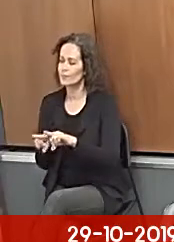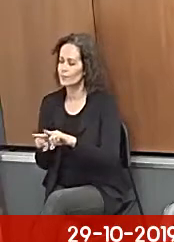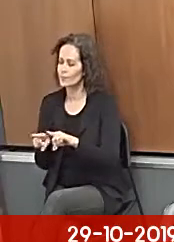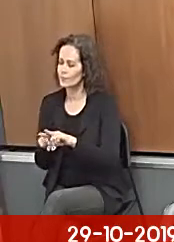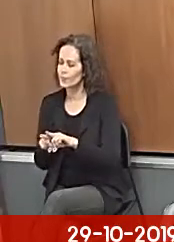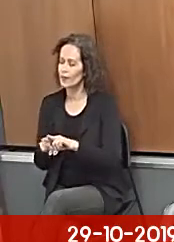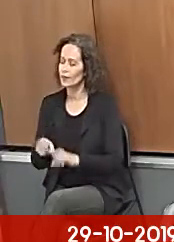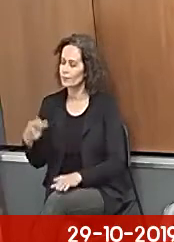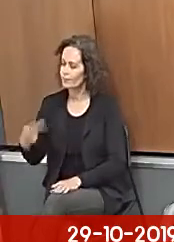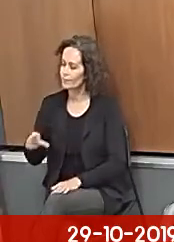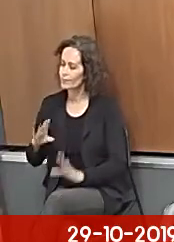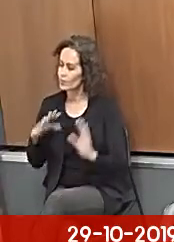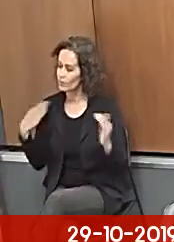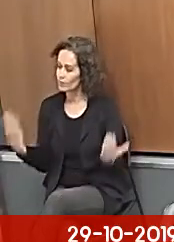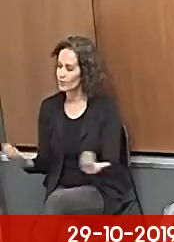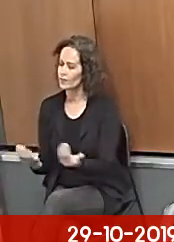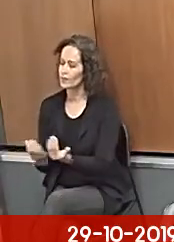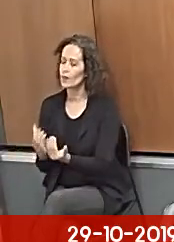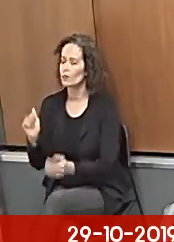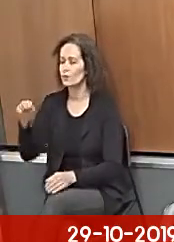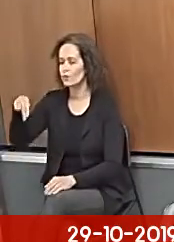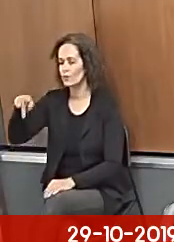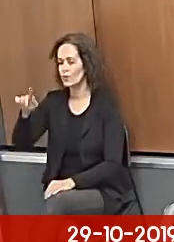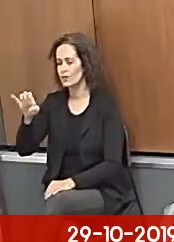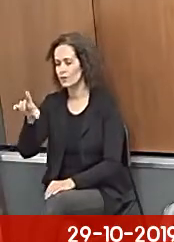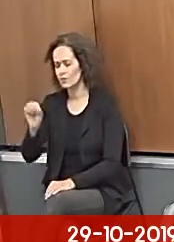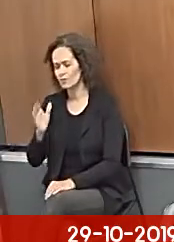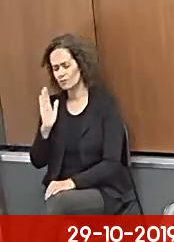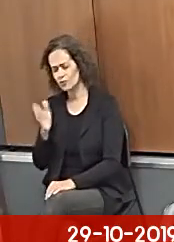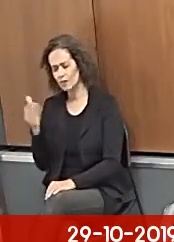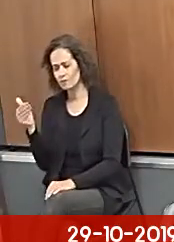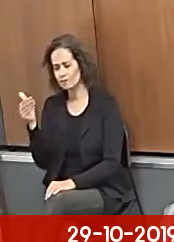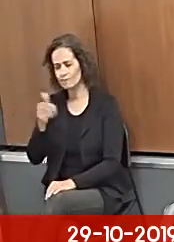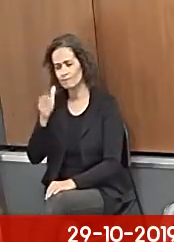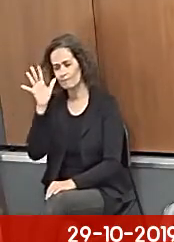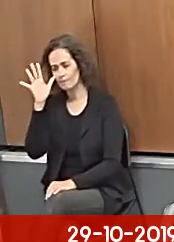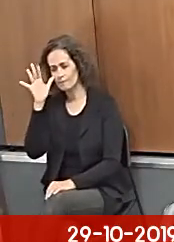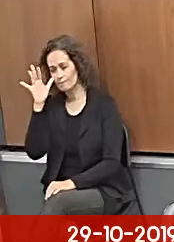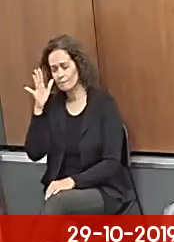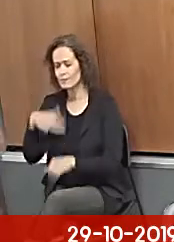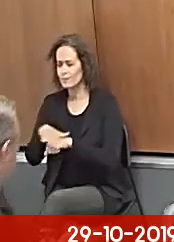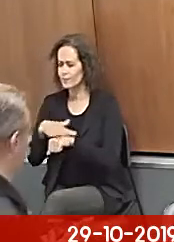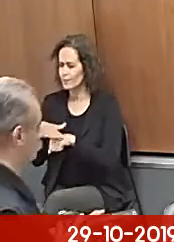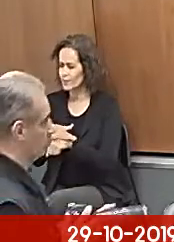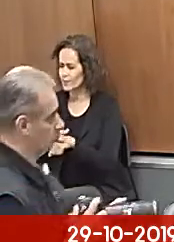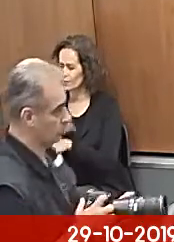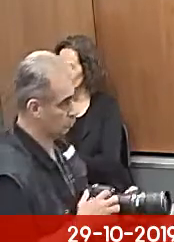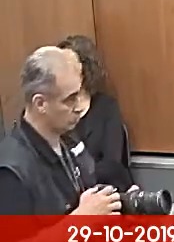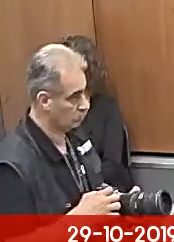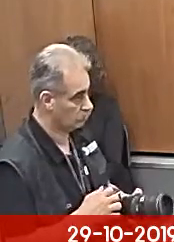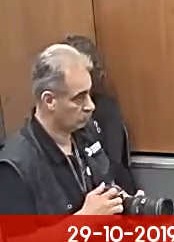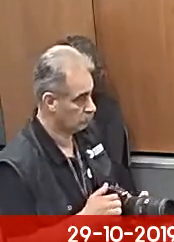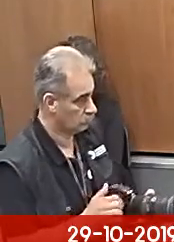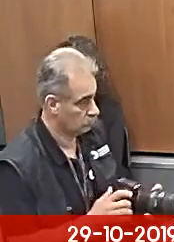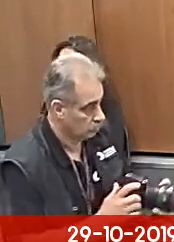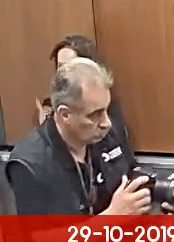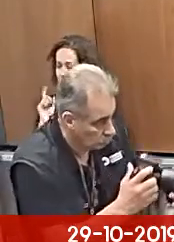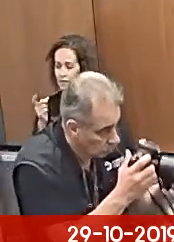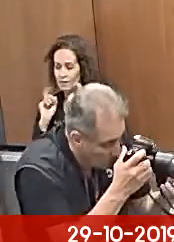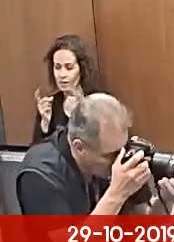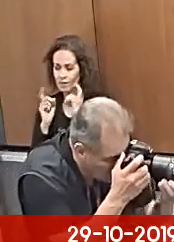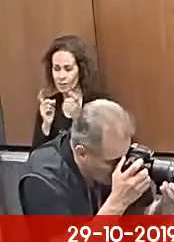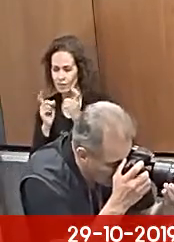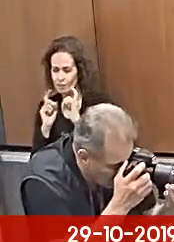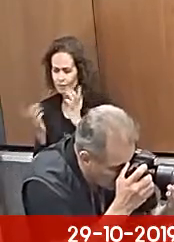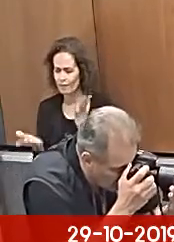do Mineirão. O Ângelo já teve a oportunidade de passar com a gente lá, a gente conversou até rapidamente numa reunião meio